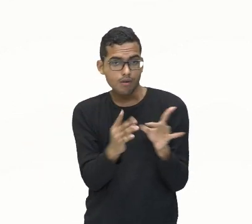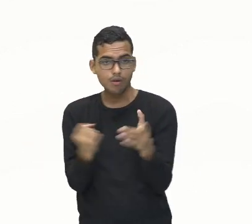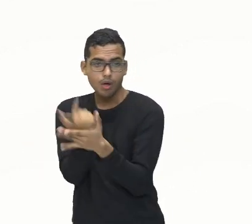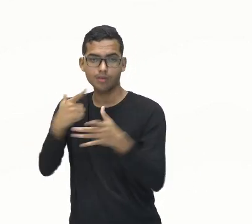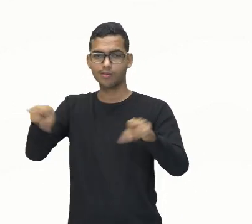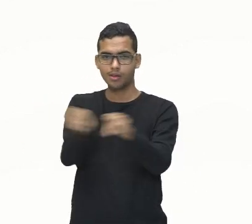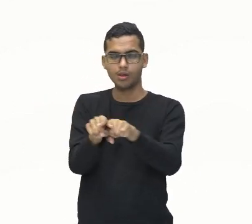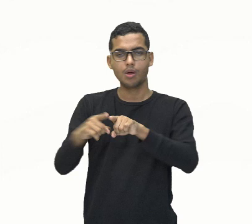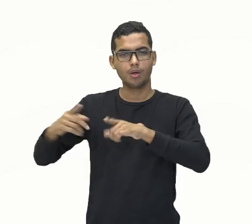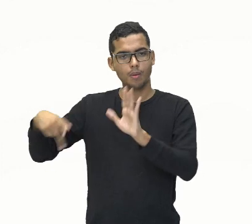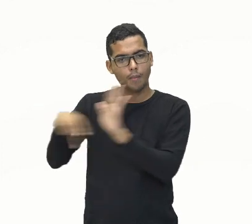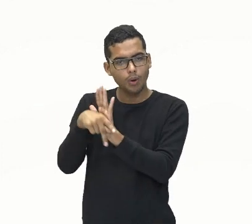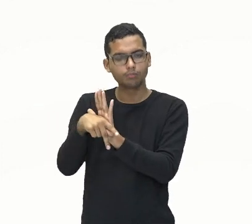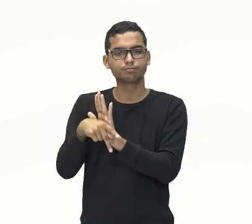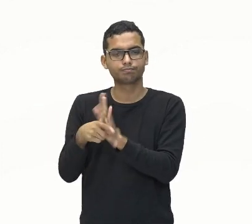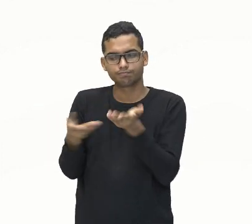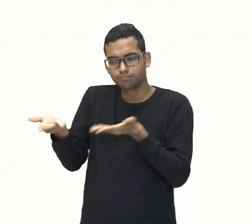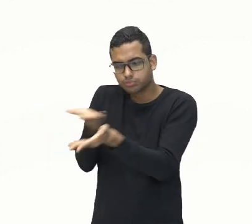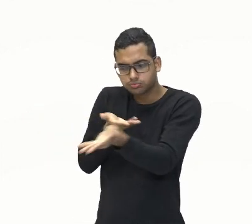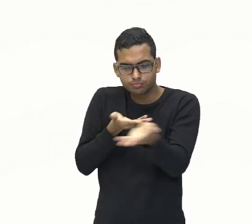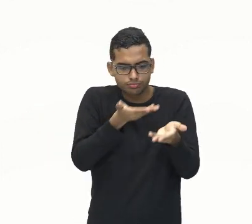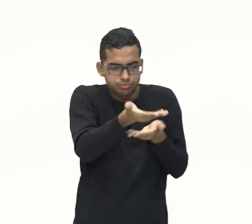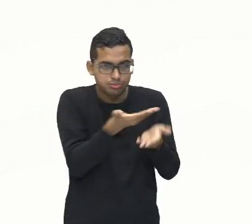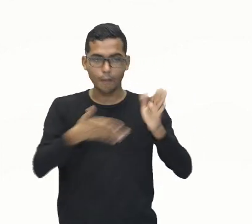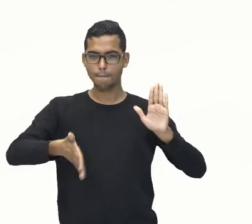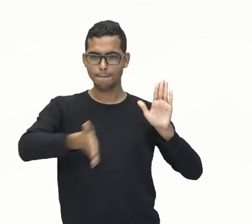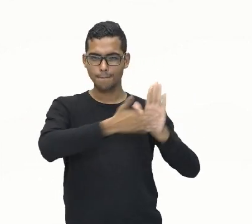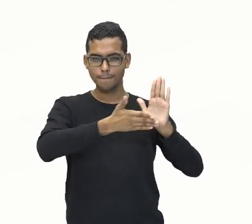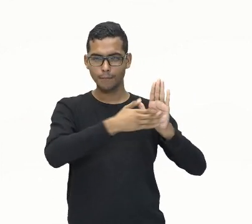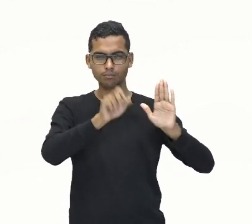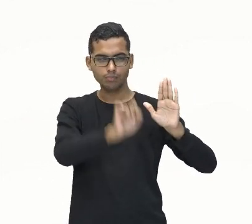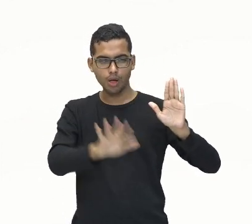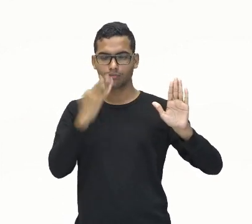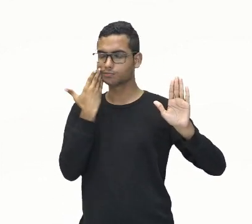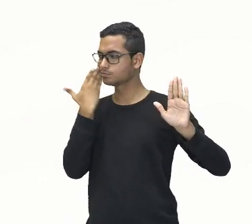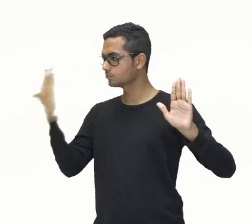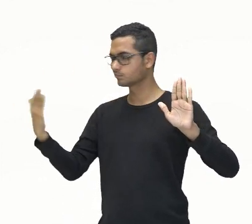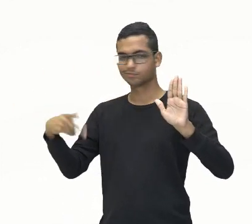entre si. É lógico que na proposta, né, lá